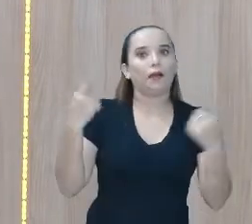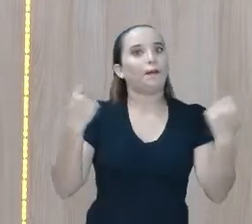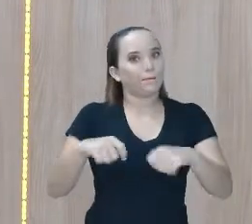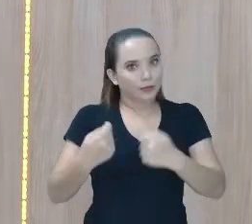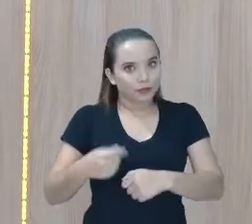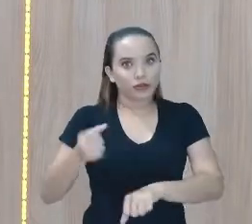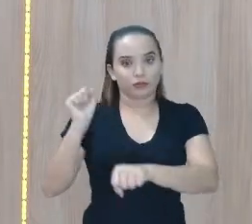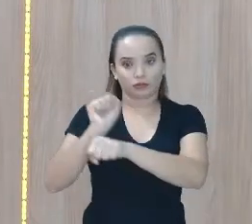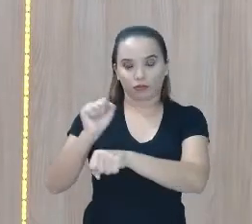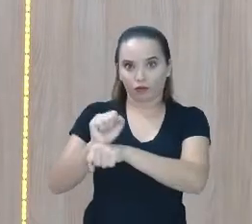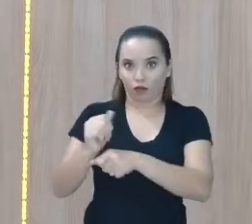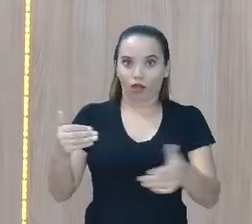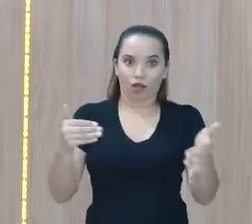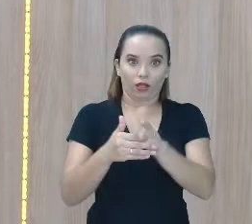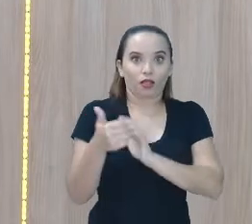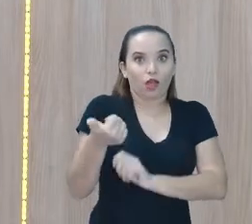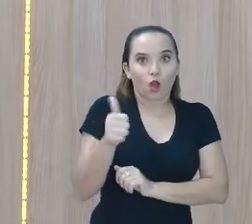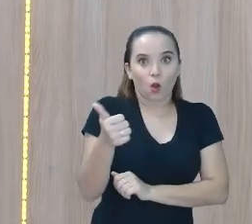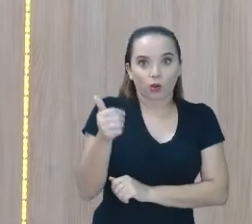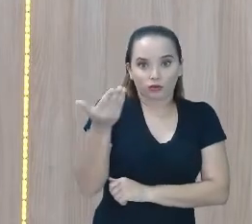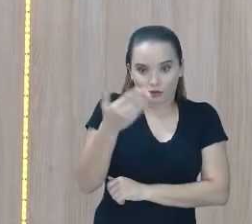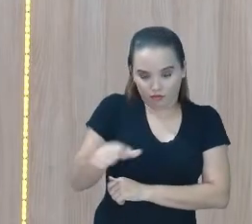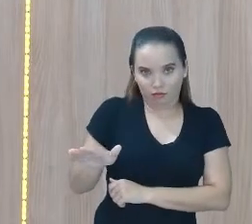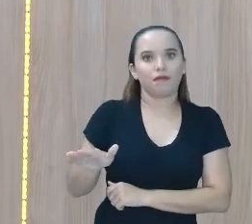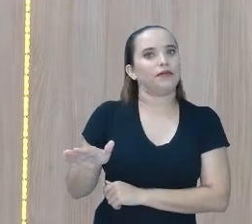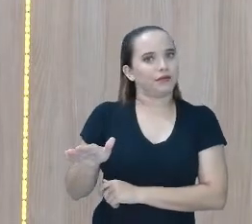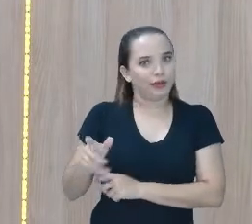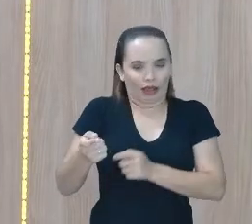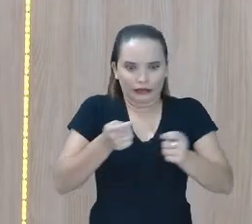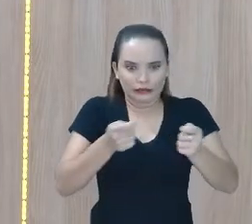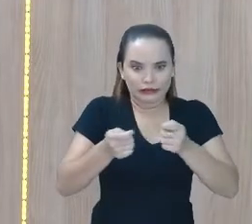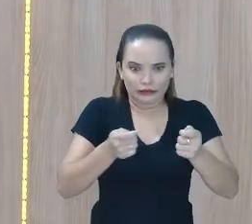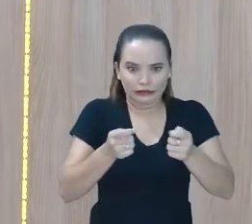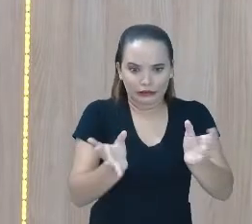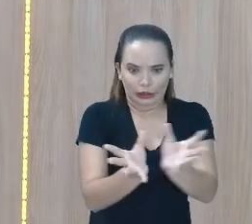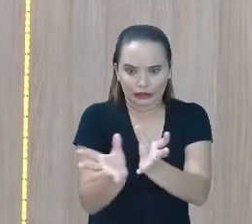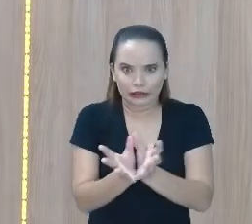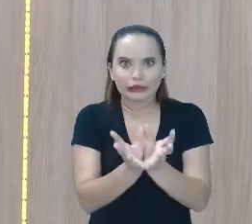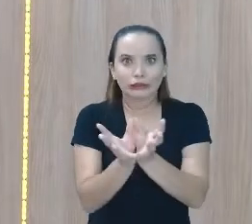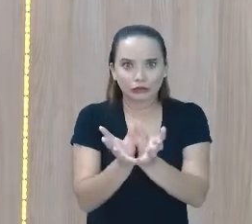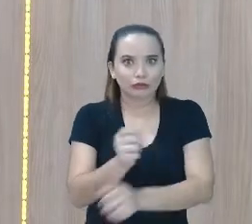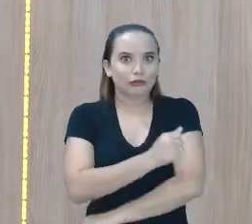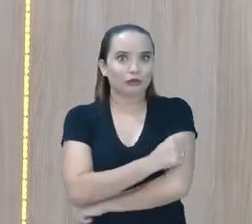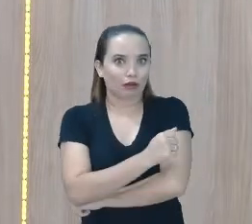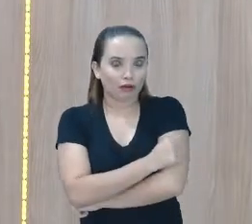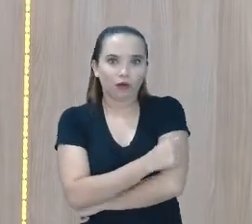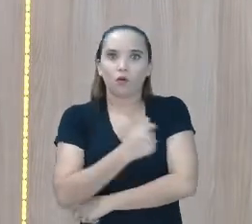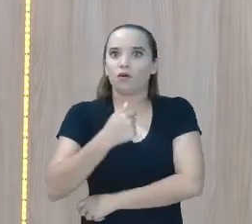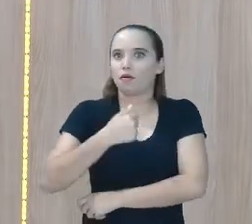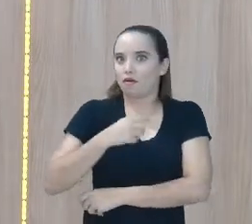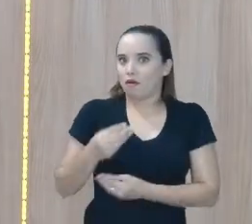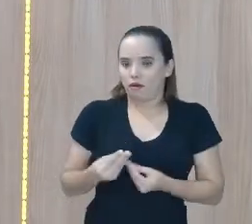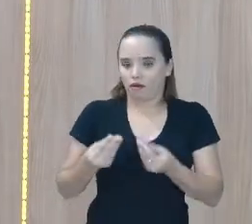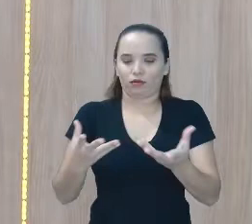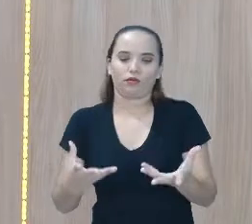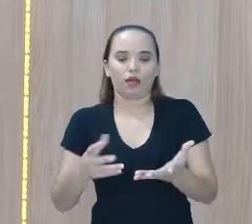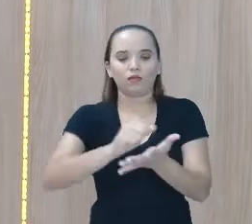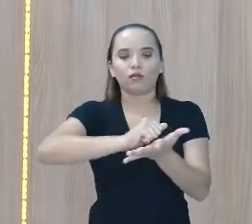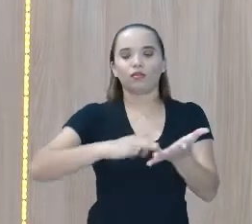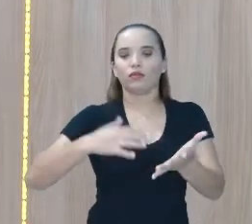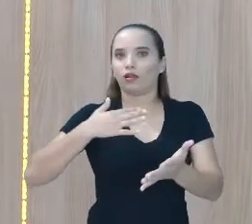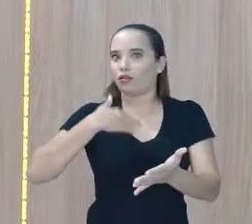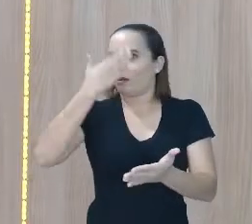até 11h30 com os pestinhas, né? E ela passava uma atividade que eu achava o máximo,